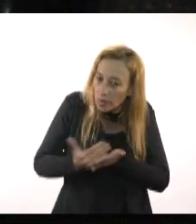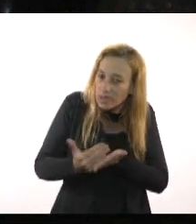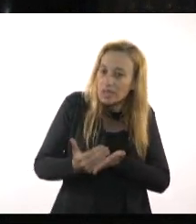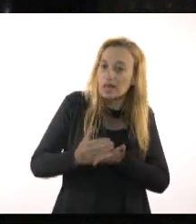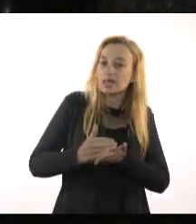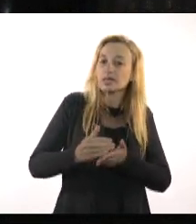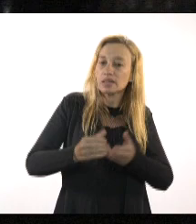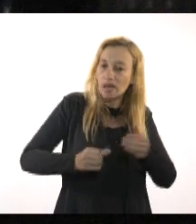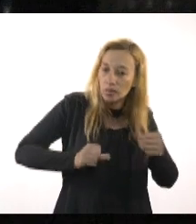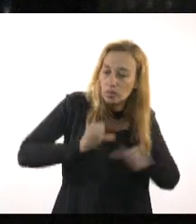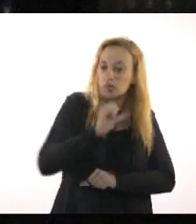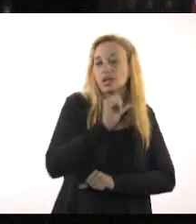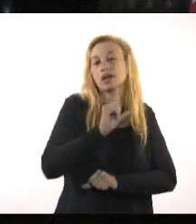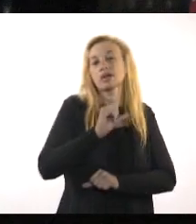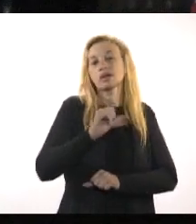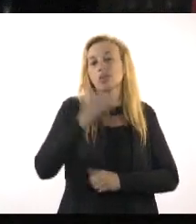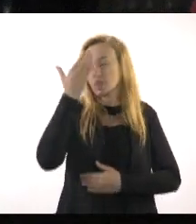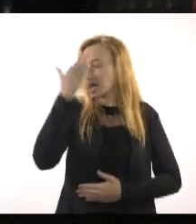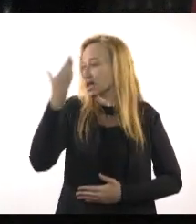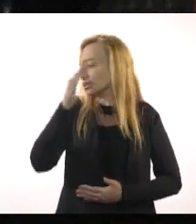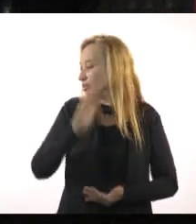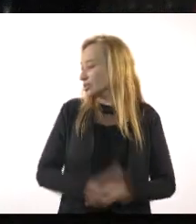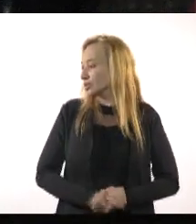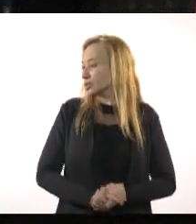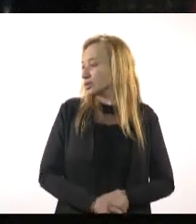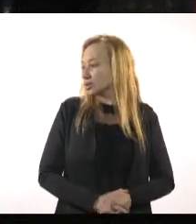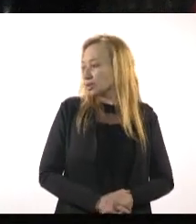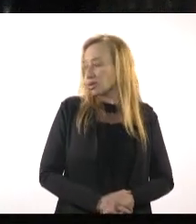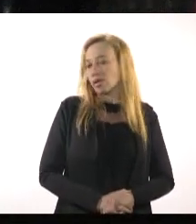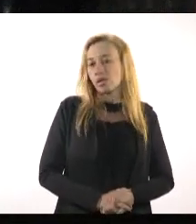o jogo. Muito obrigada.